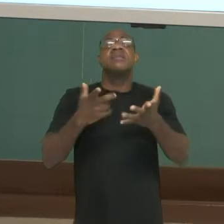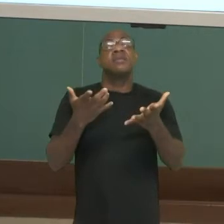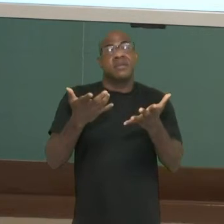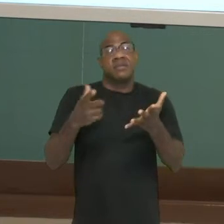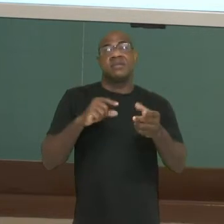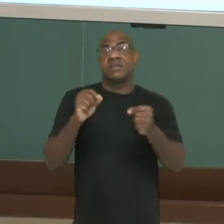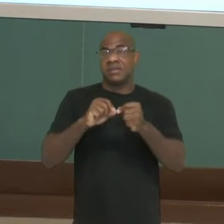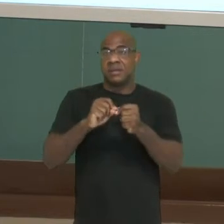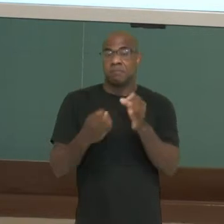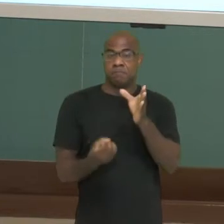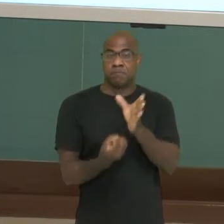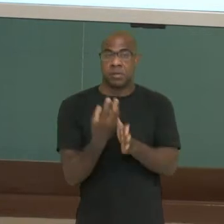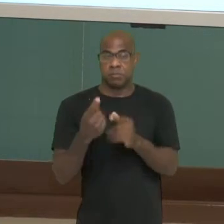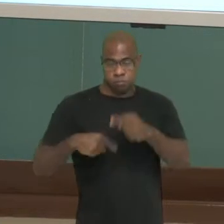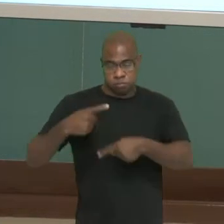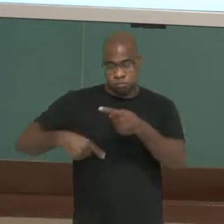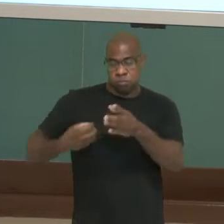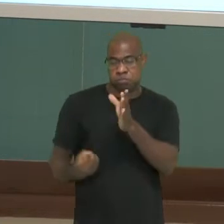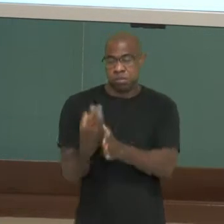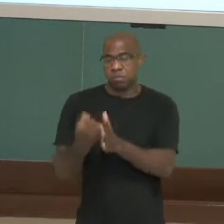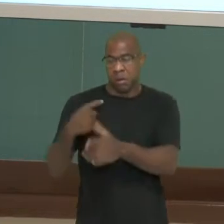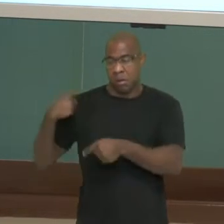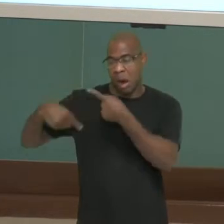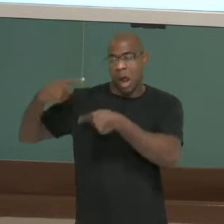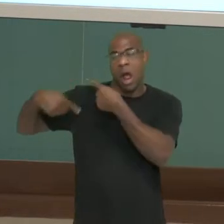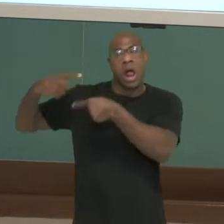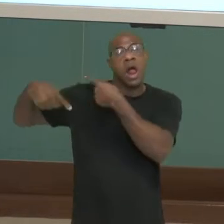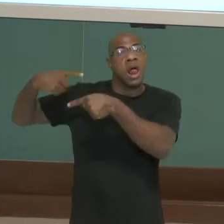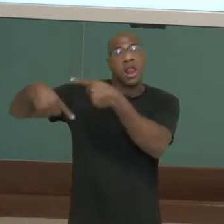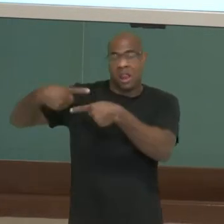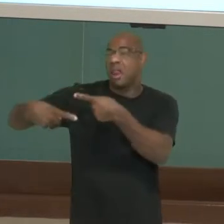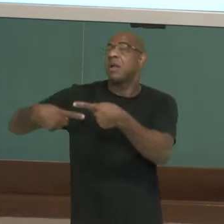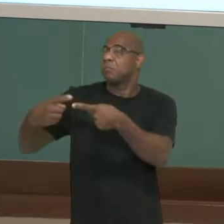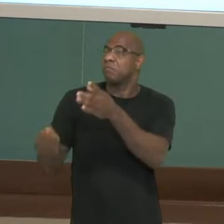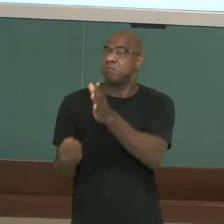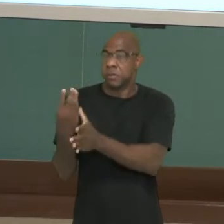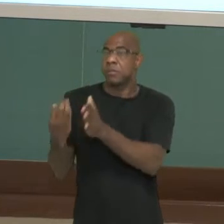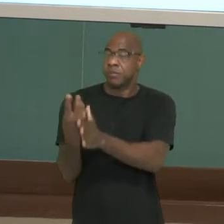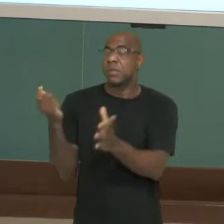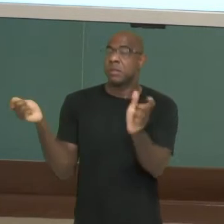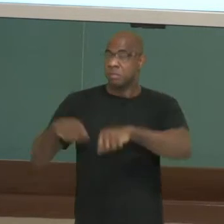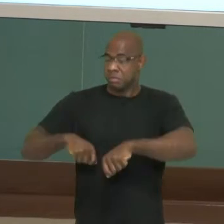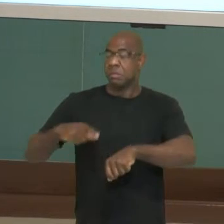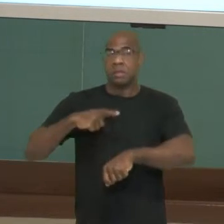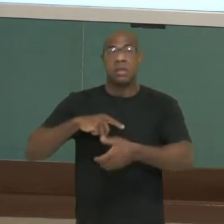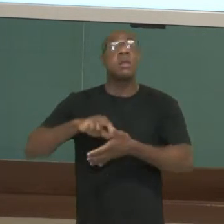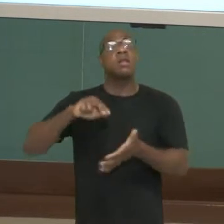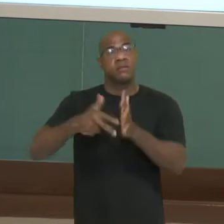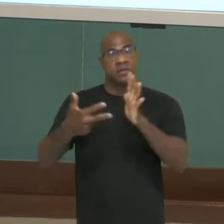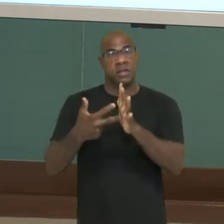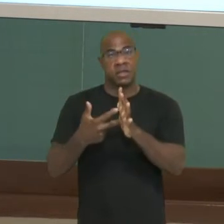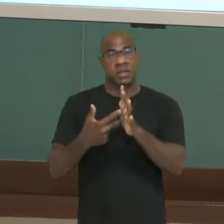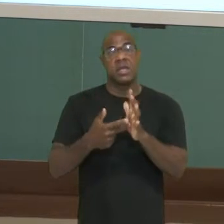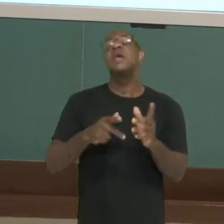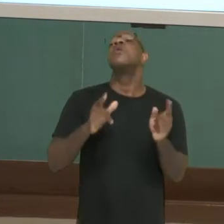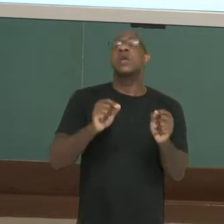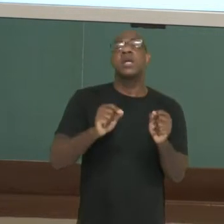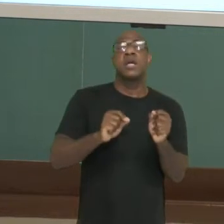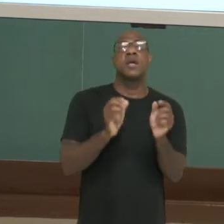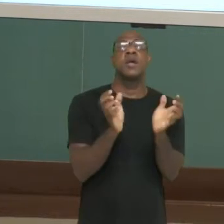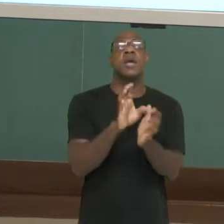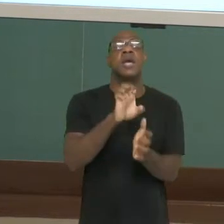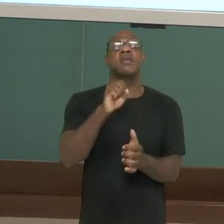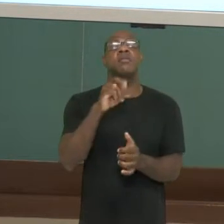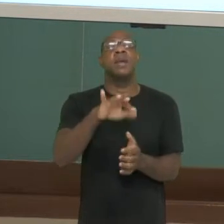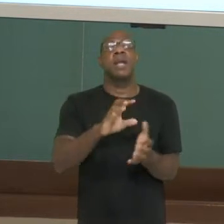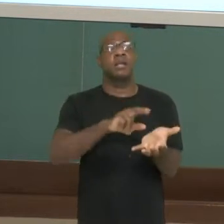importante, gerar descendentes férteis. Então, isso que significa espécie. E